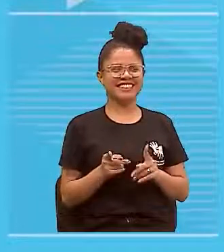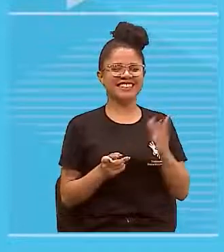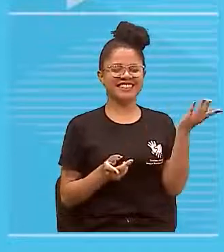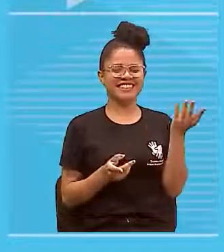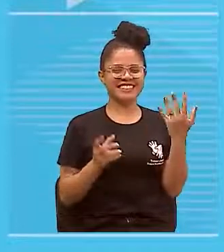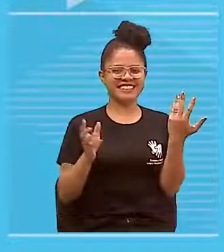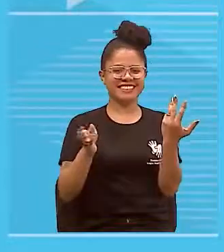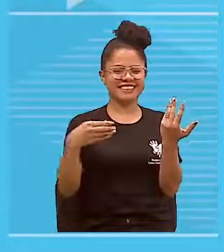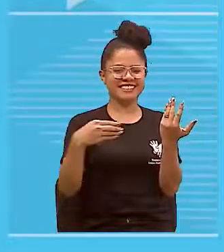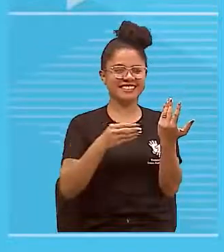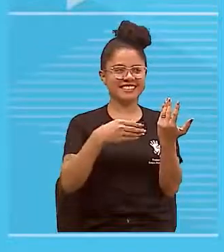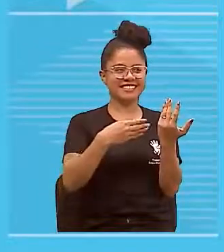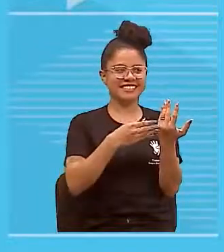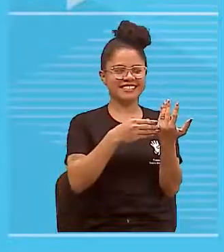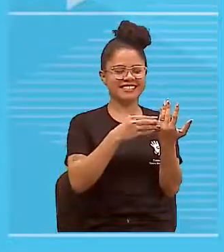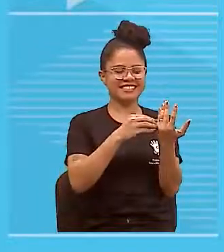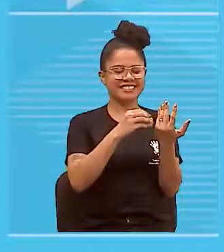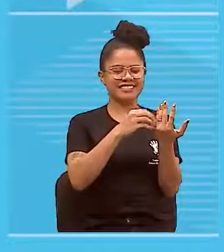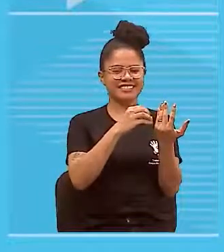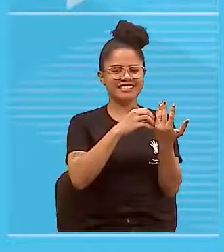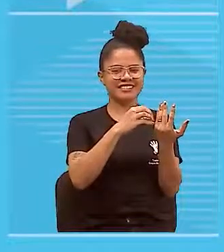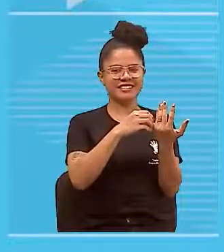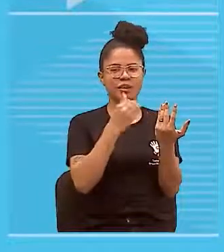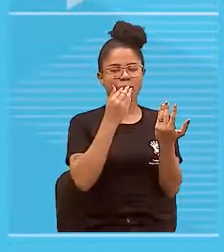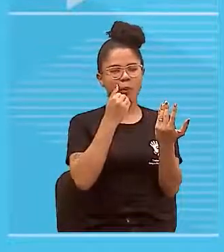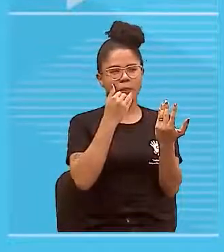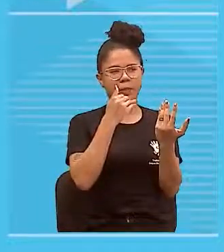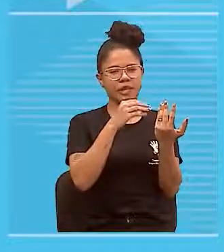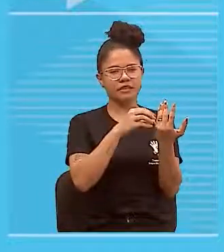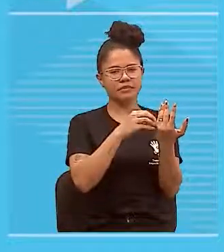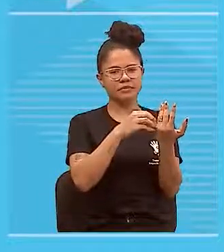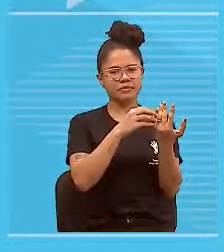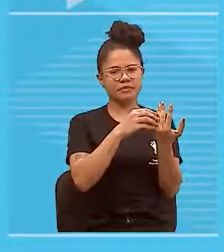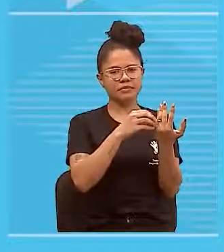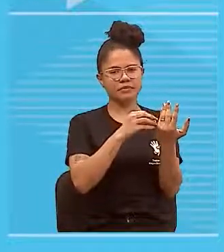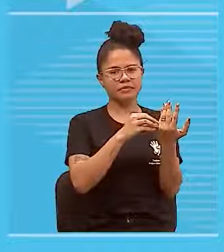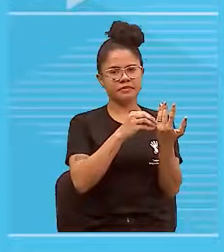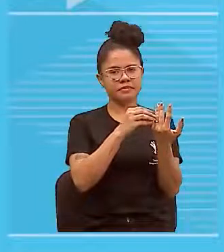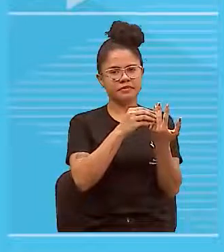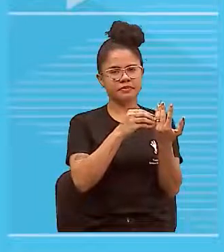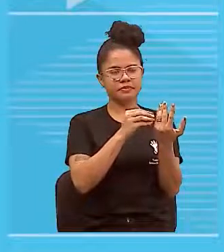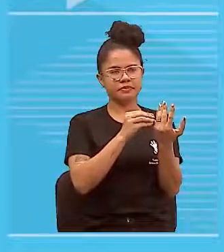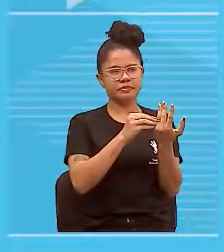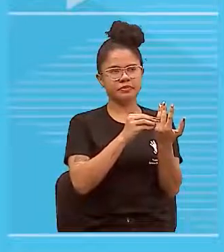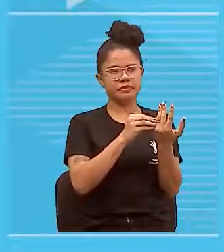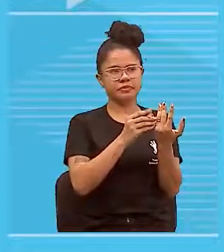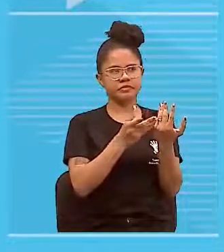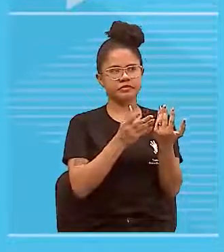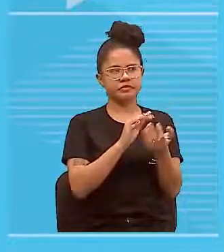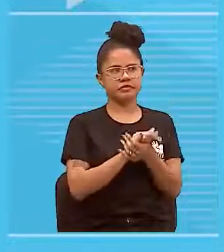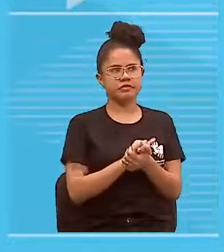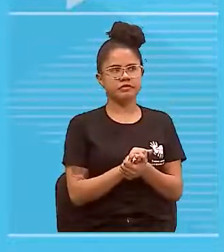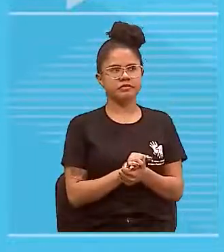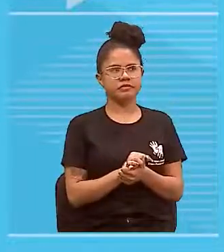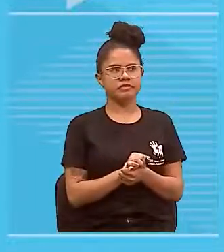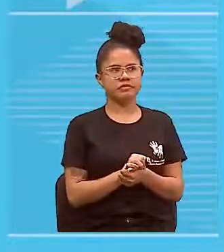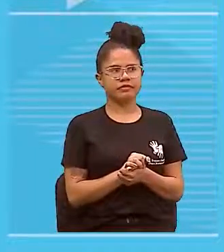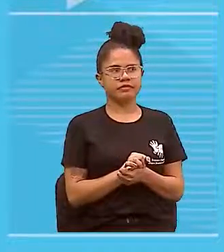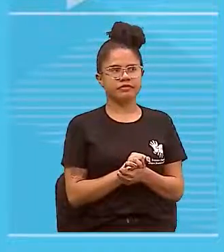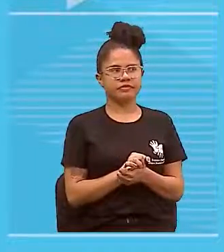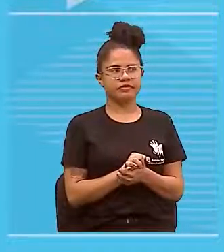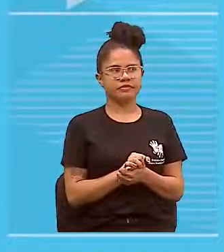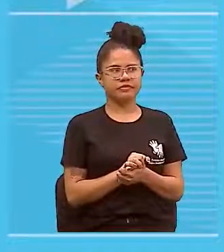espécie de peixe, ela vai se alimentar desse fitoplâncton. Então ela vai estar nessas camadas mais superficiais,